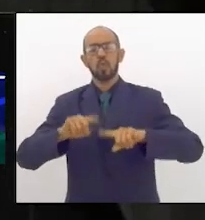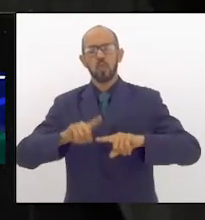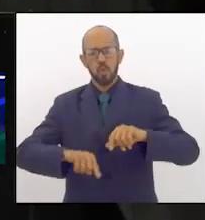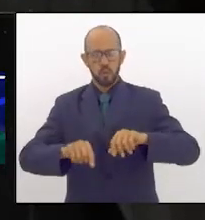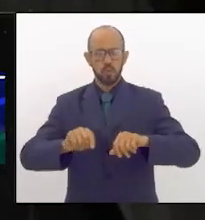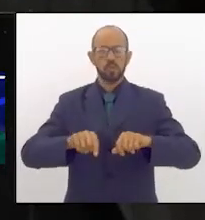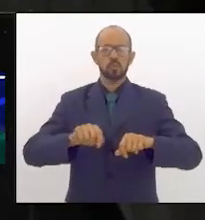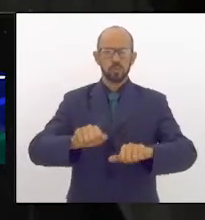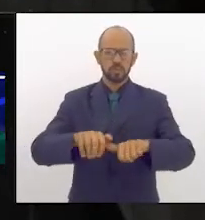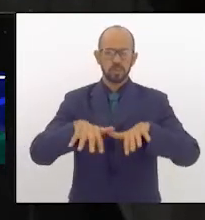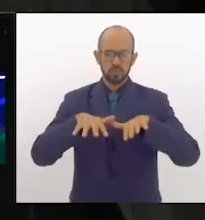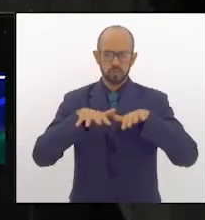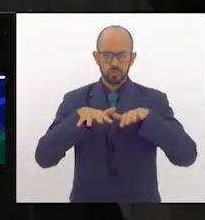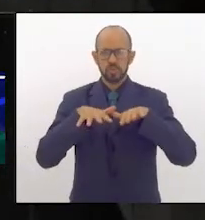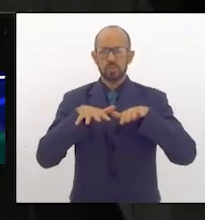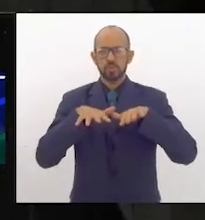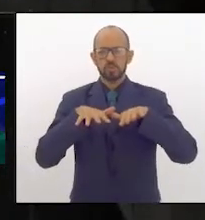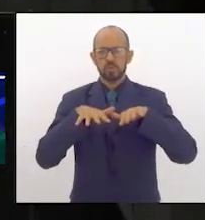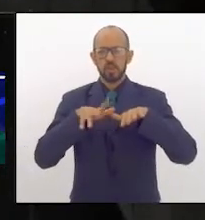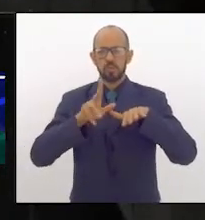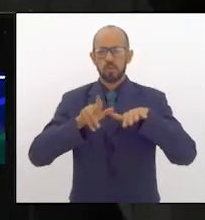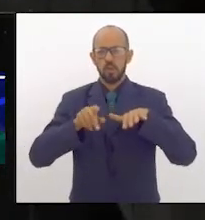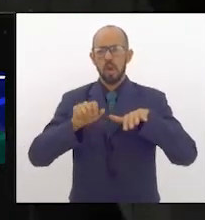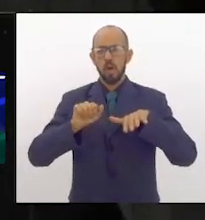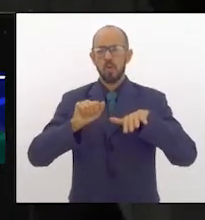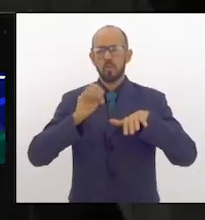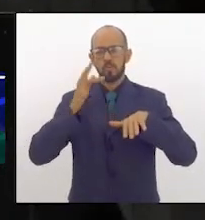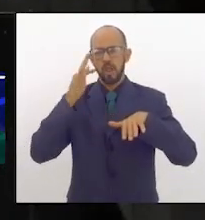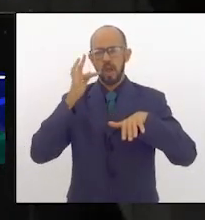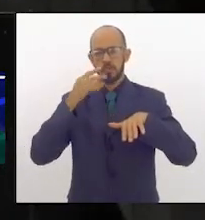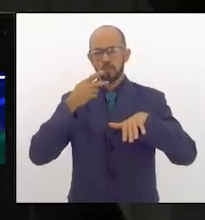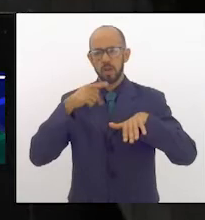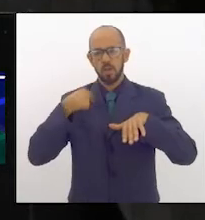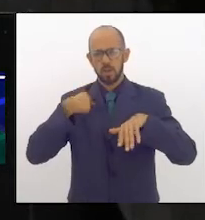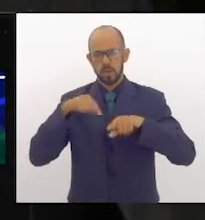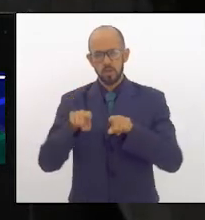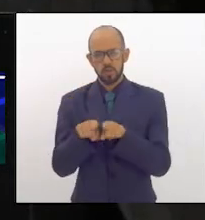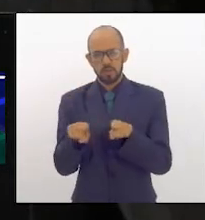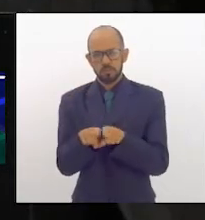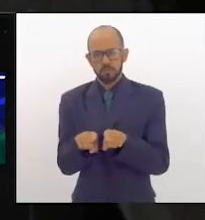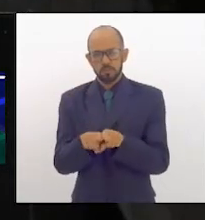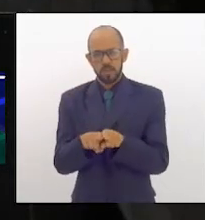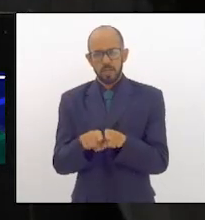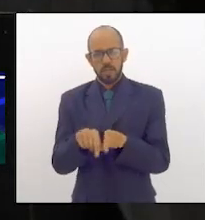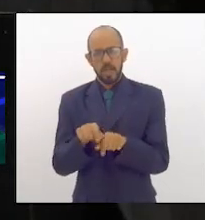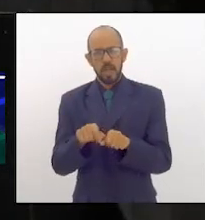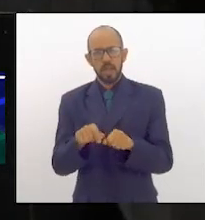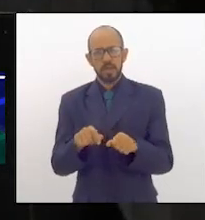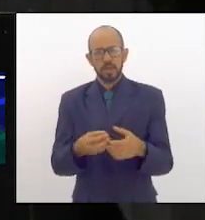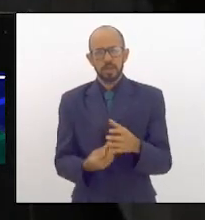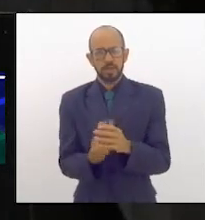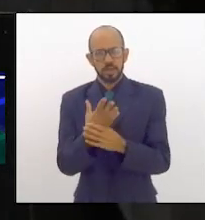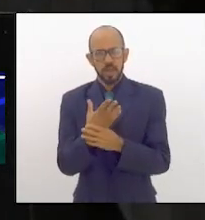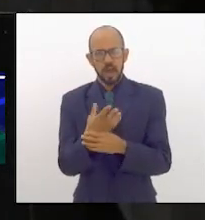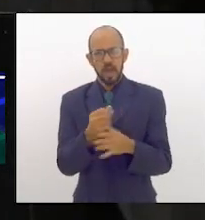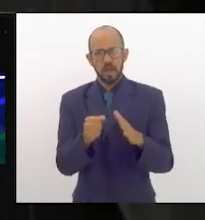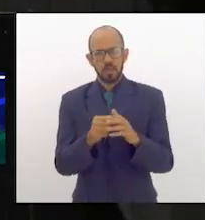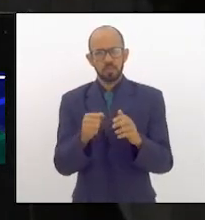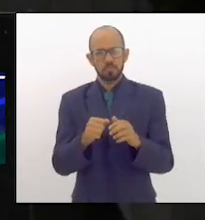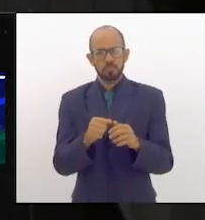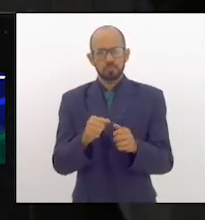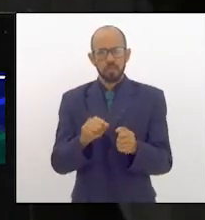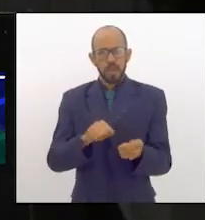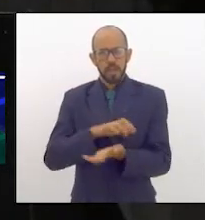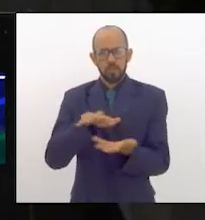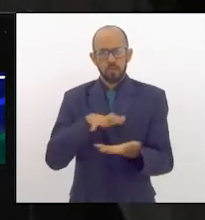oriundos desta audiência como descemos lá na audiência o Flávio falou eu falei aproveitar para atualizar para modernizar a legislação Estadual sobre